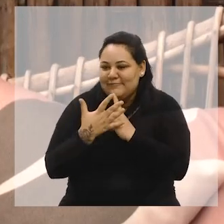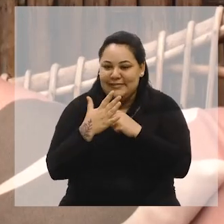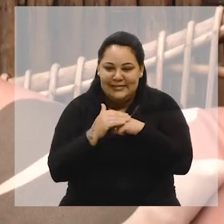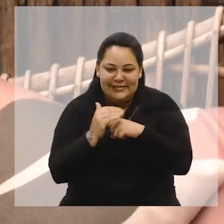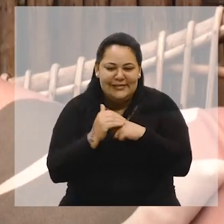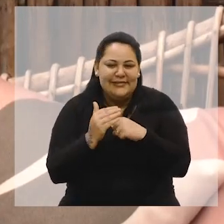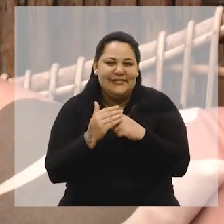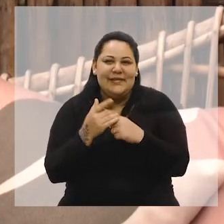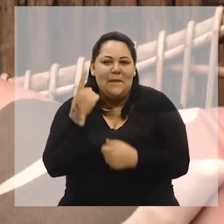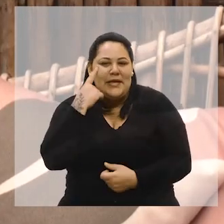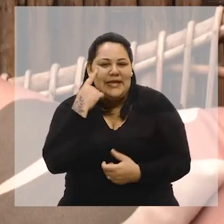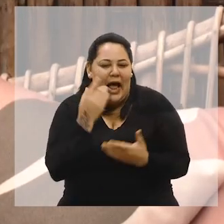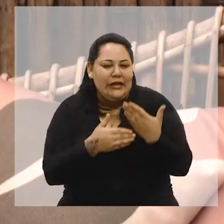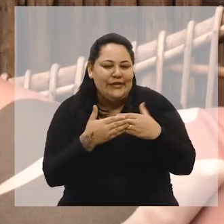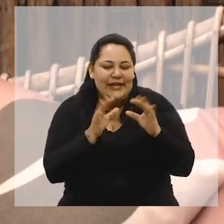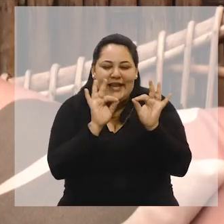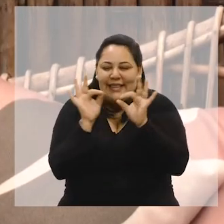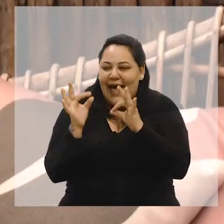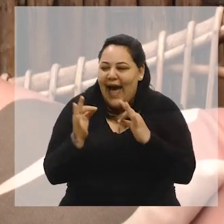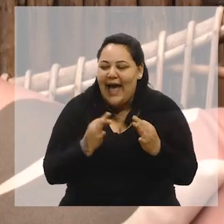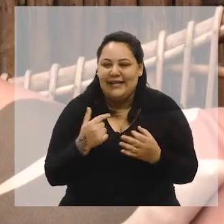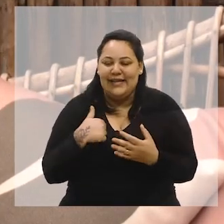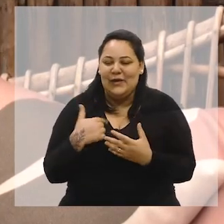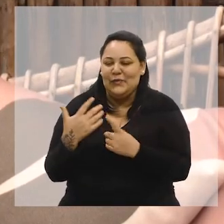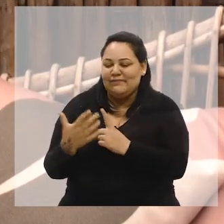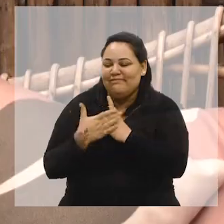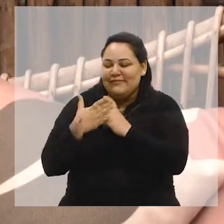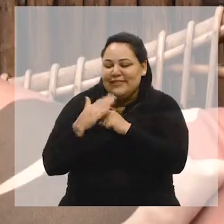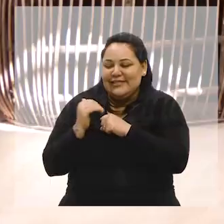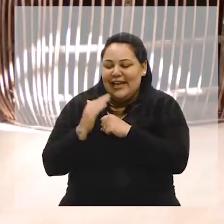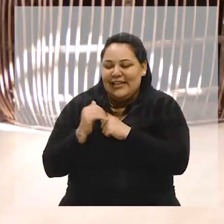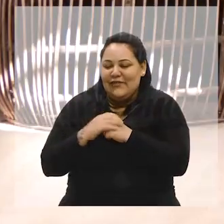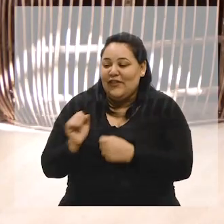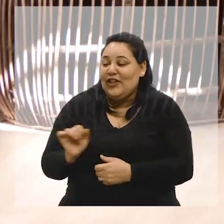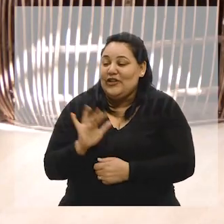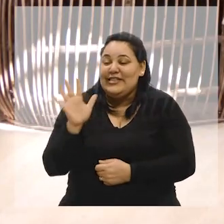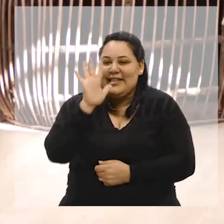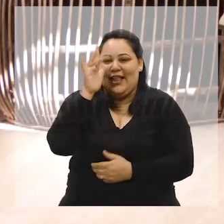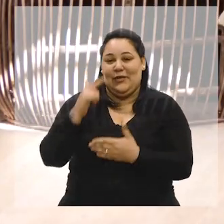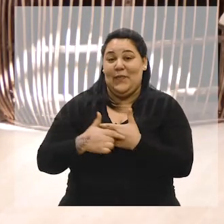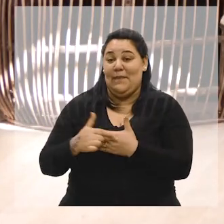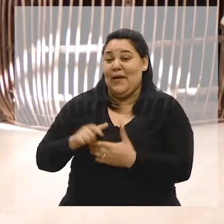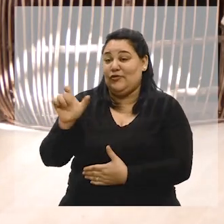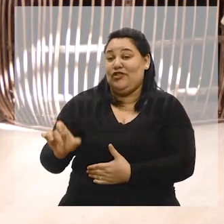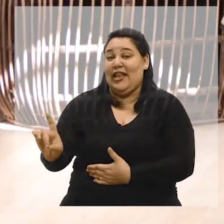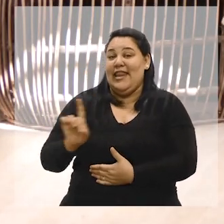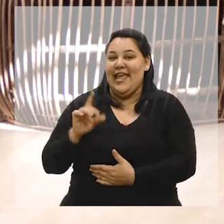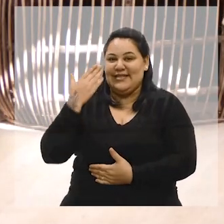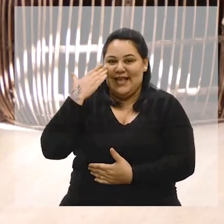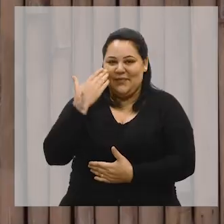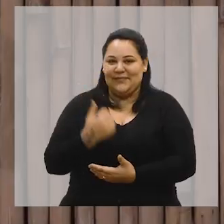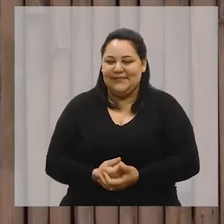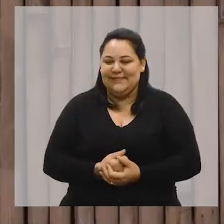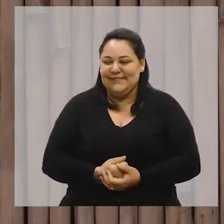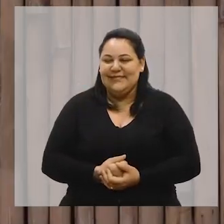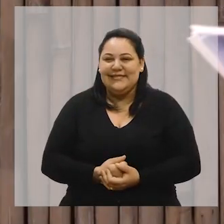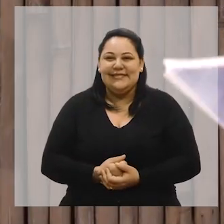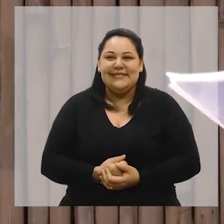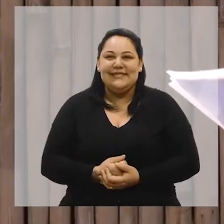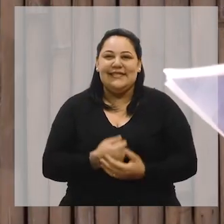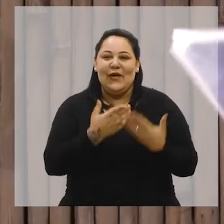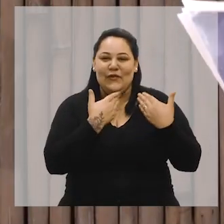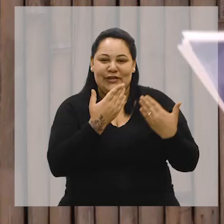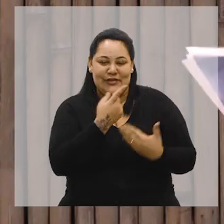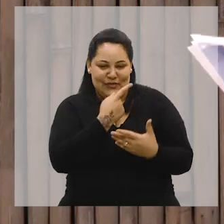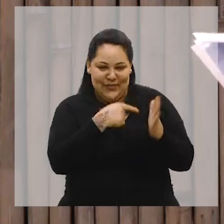Quando tudo é muito detalhezinho, assim, eu me sinto acolhida, valorizada, Sim, entendeu? como cliente, né? Exato, eu acho muito legal. Já que vocês estão conversando,